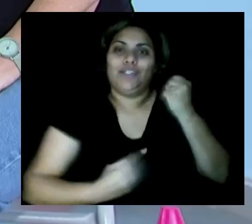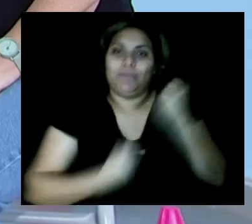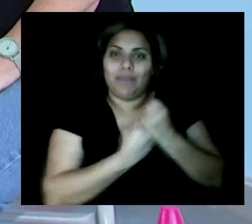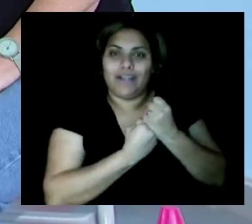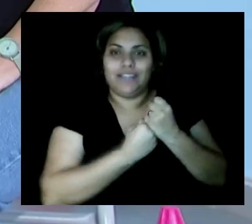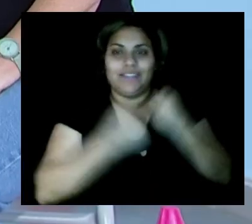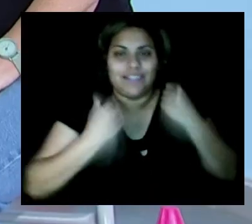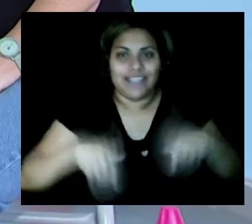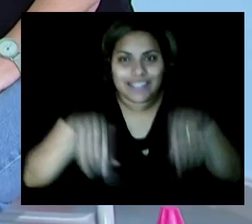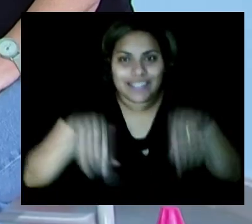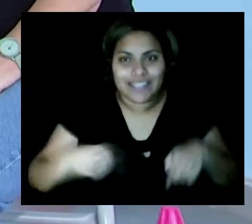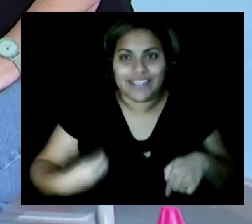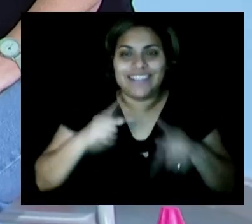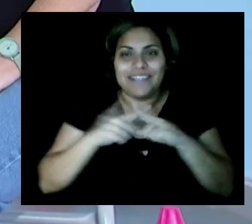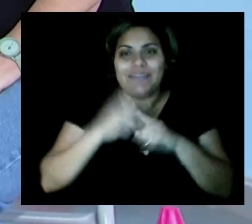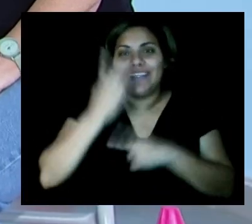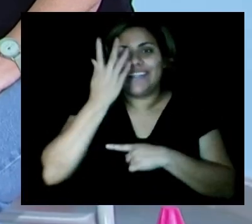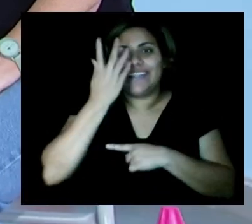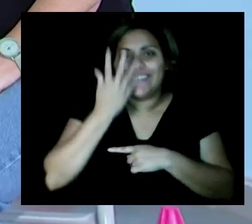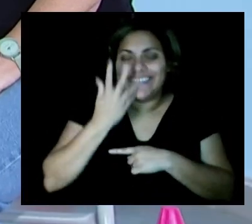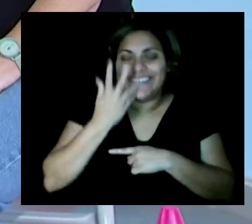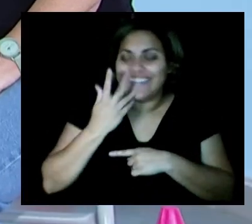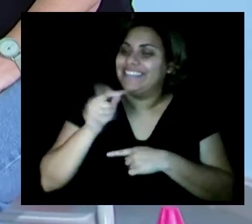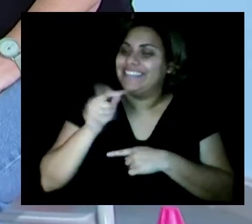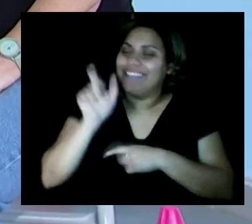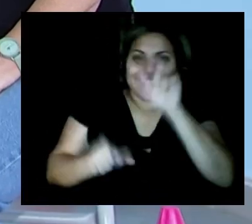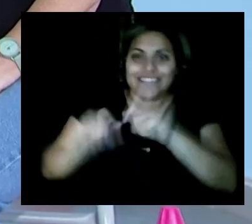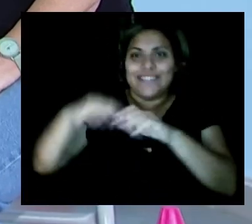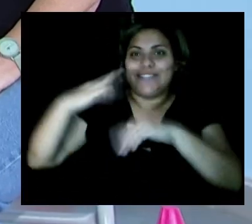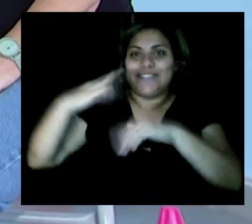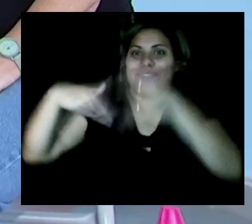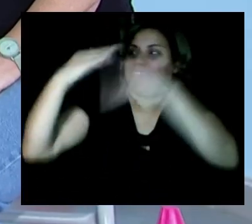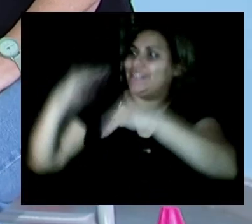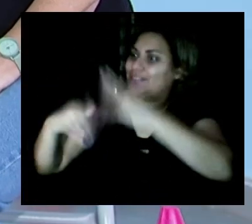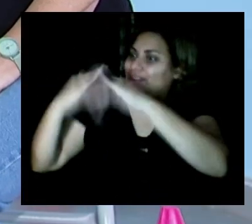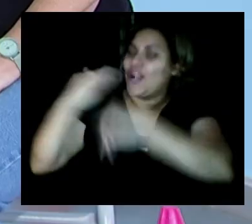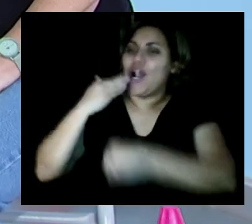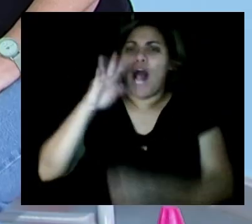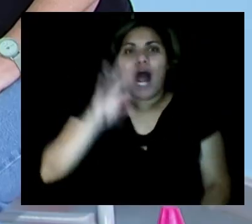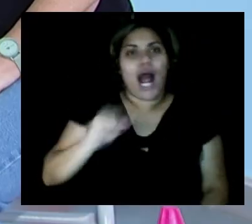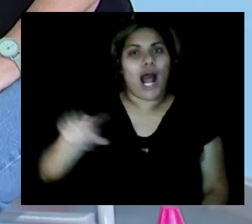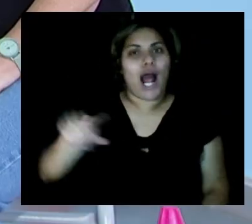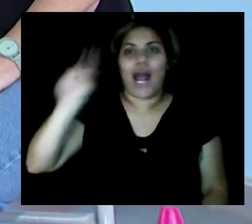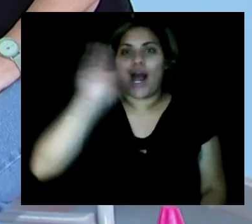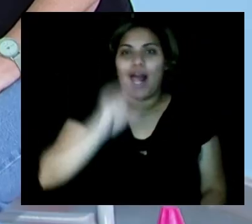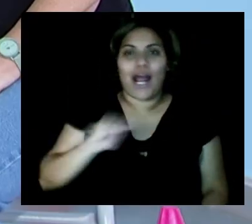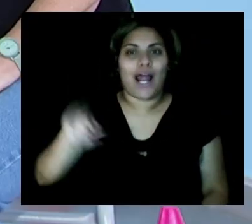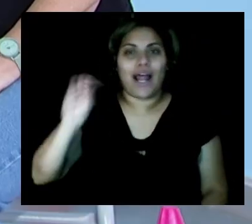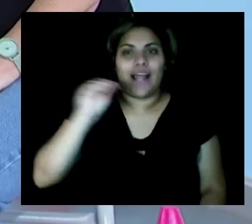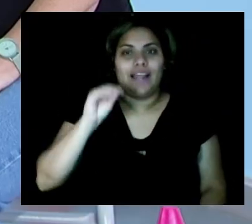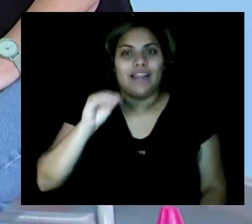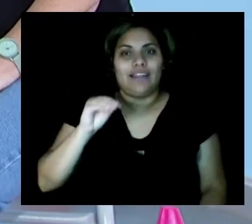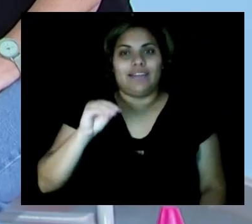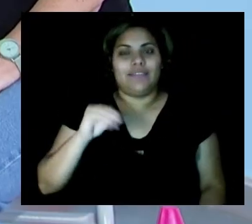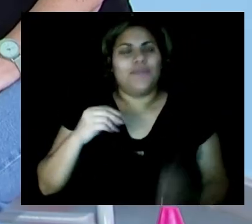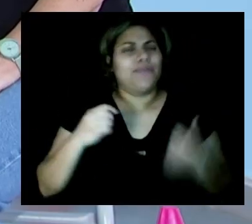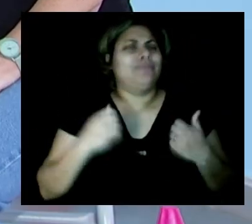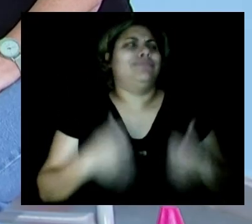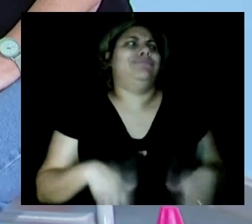ver os meninos se desenvolvendo, sim, com oralidade e tudo mais, né? Nossa, pra gente